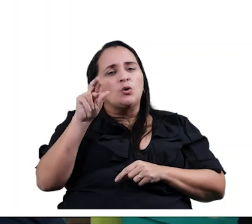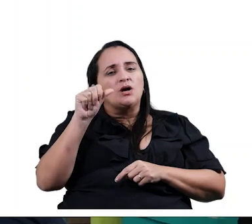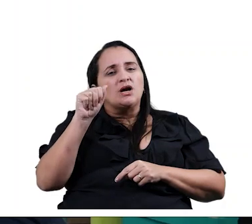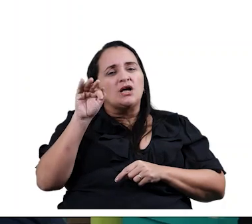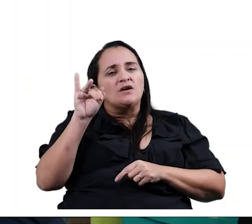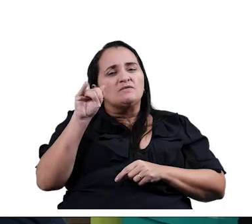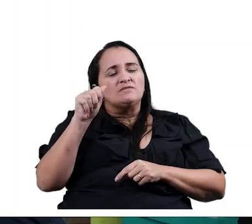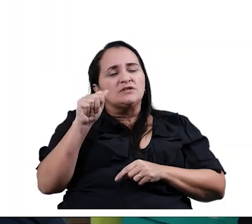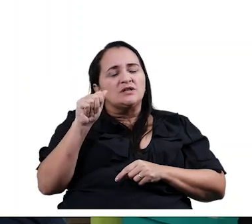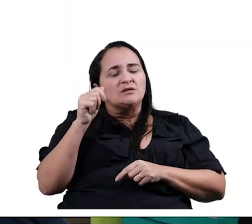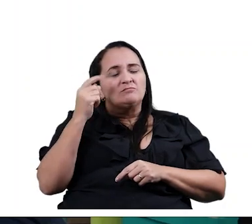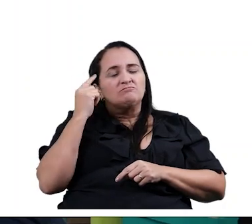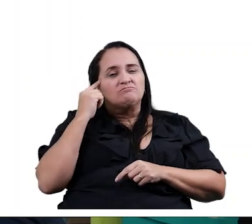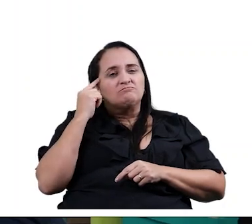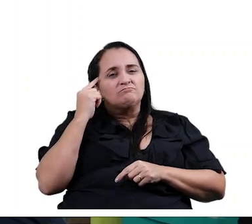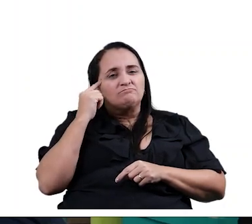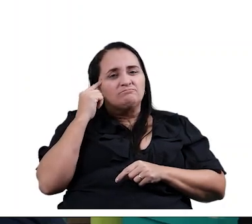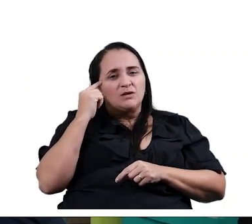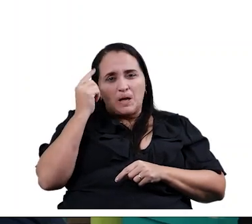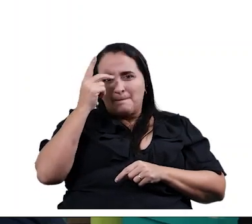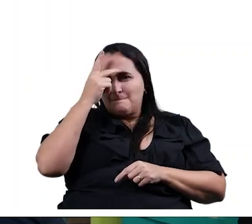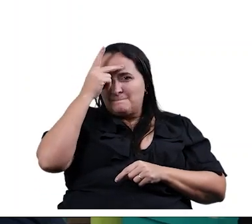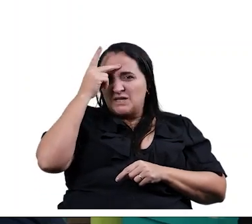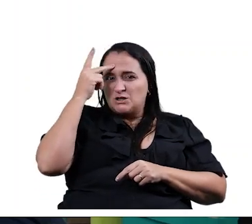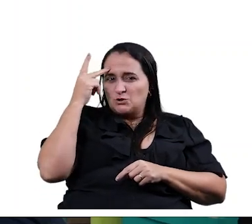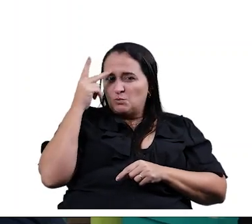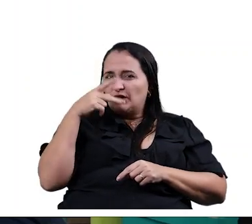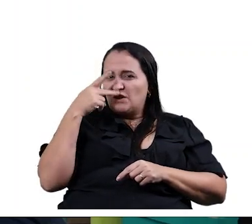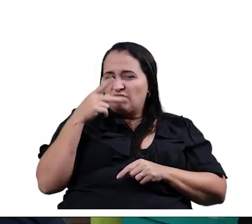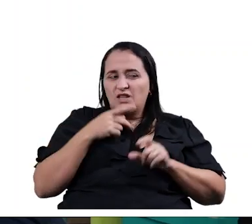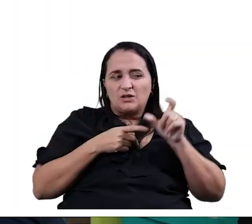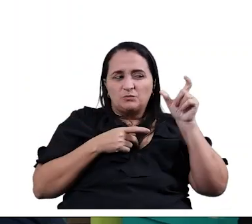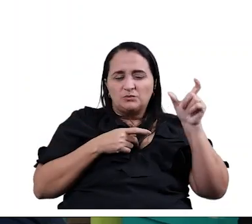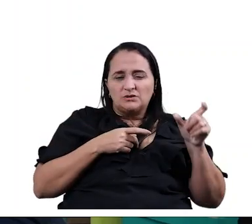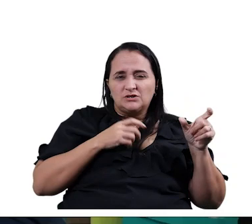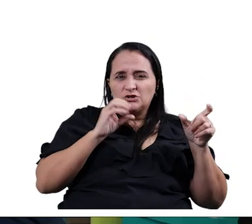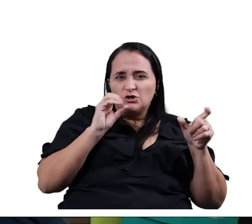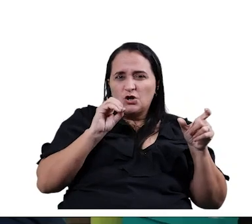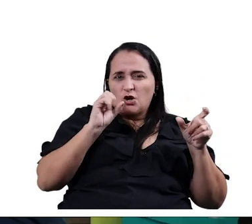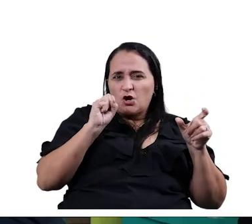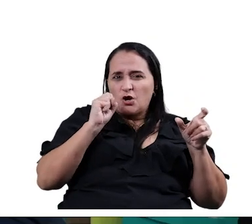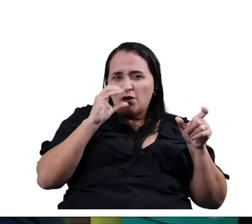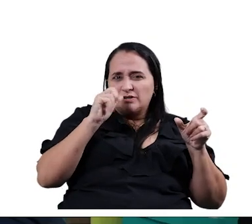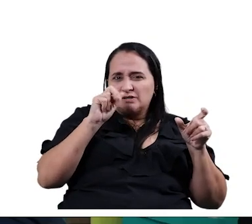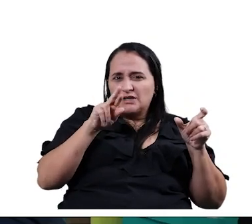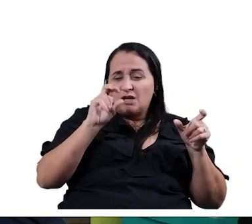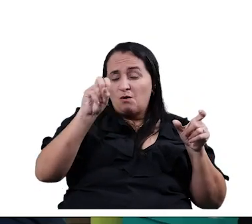falando de Oscar ou o próprio Oscar está falando sobre ele?